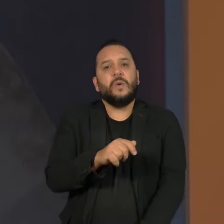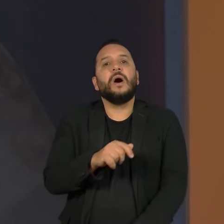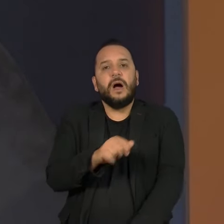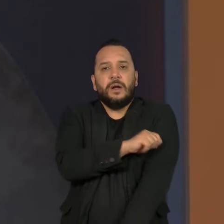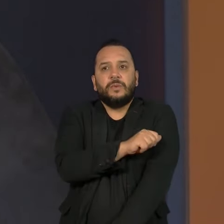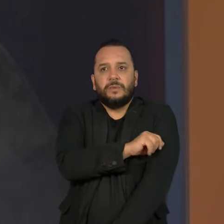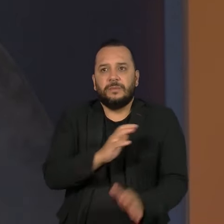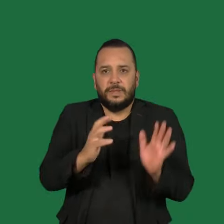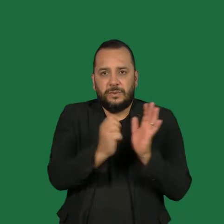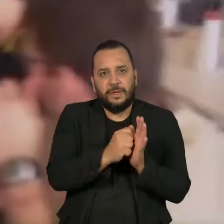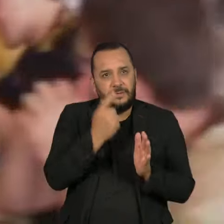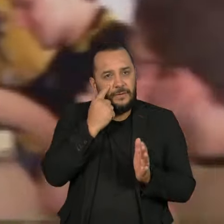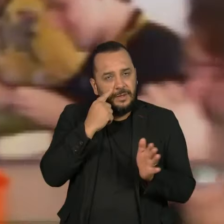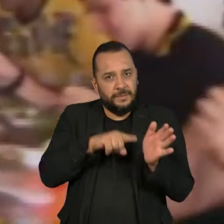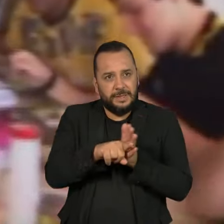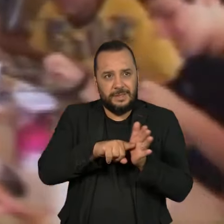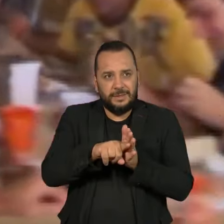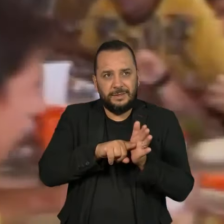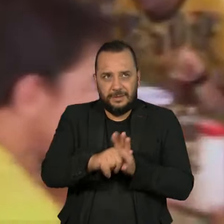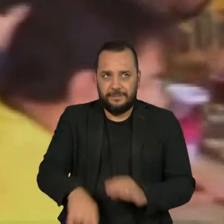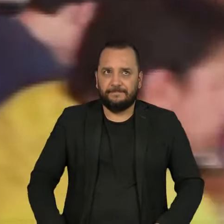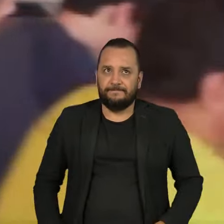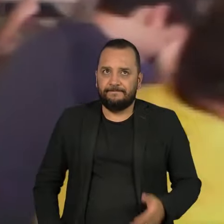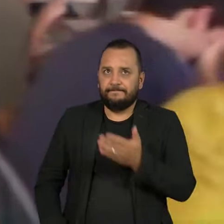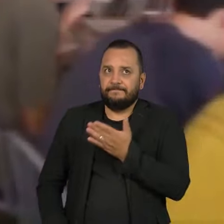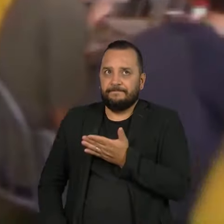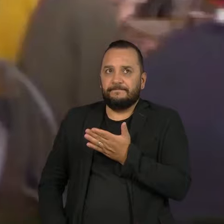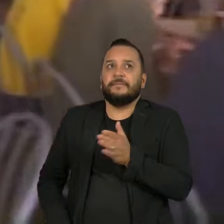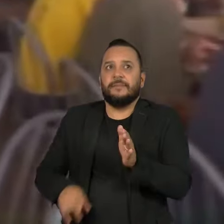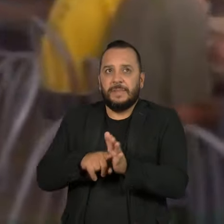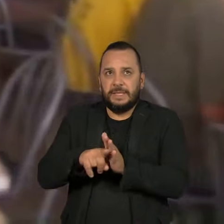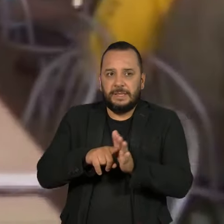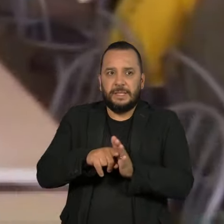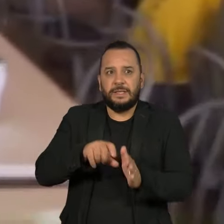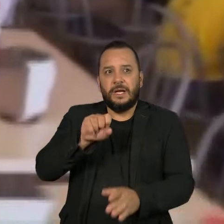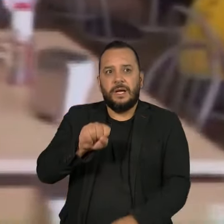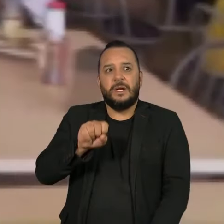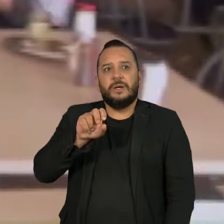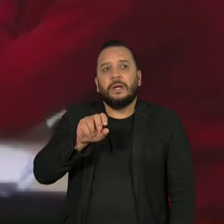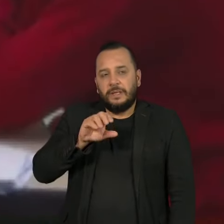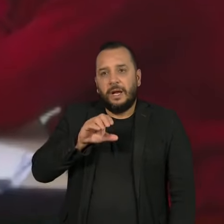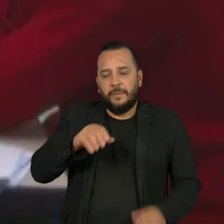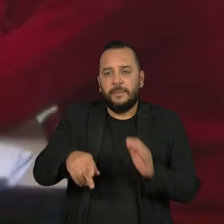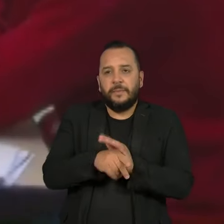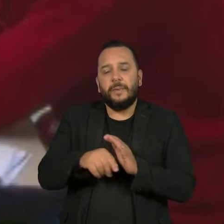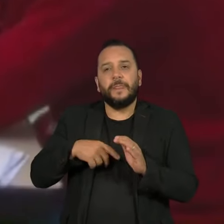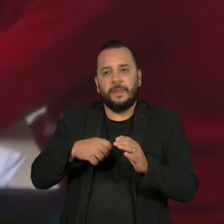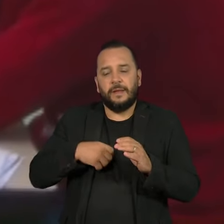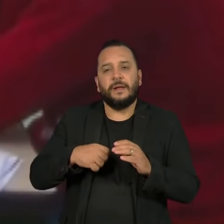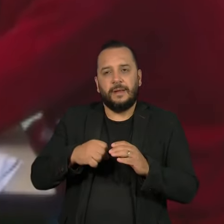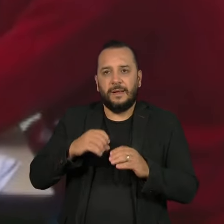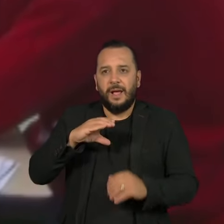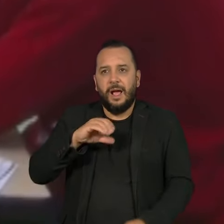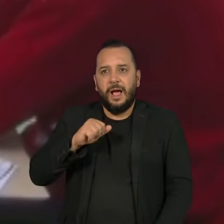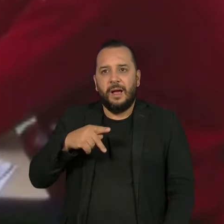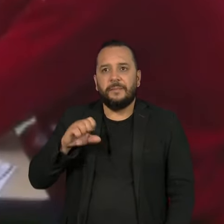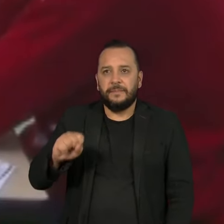Acompanhem comigo mais dados. De acordo com a plataforma Sucupira, sistema gerido pela CAPES, o país conta com mais de